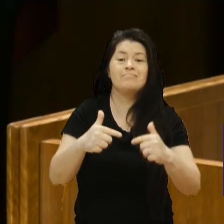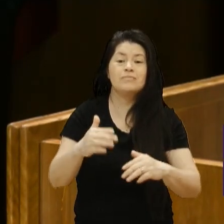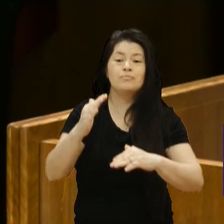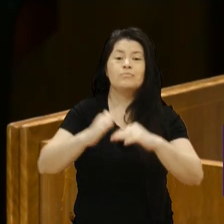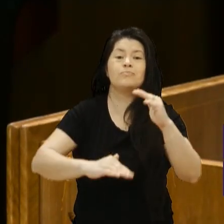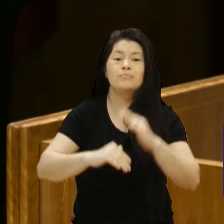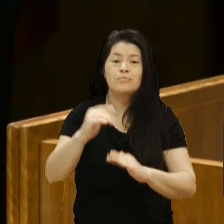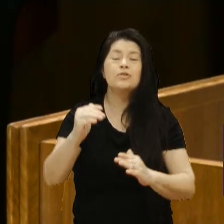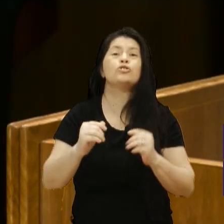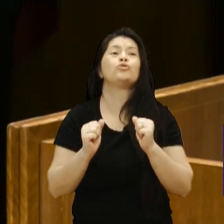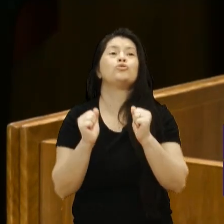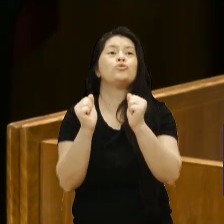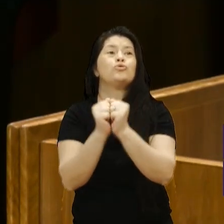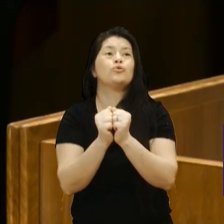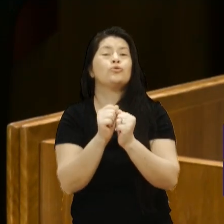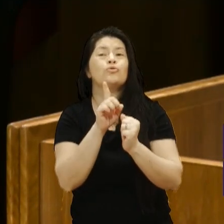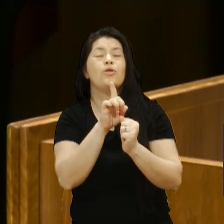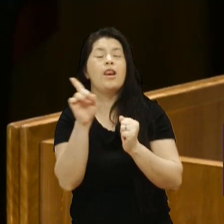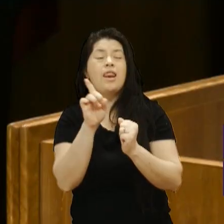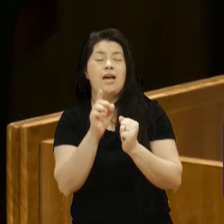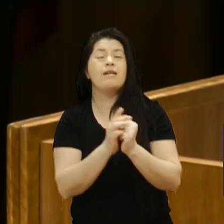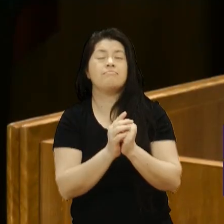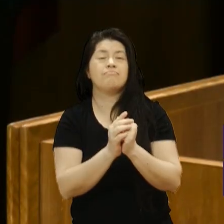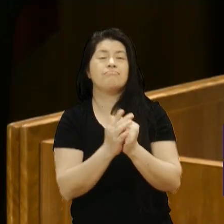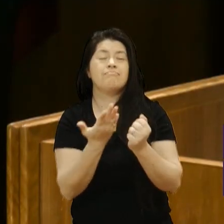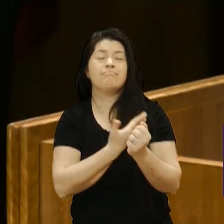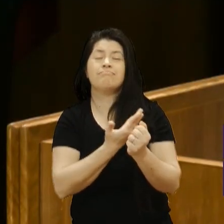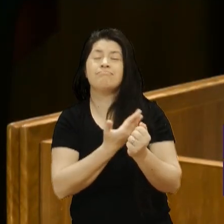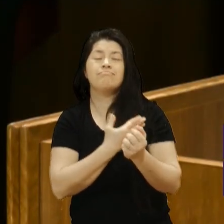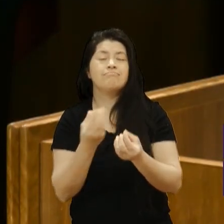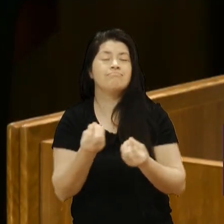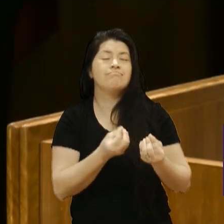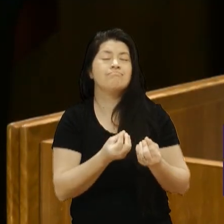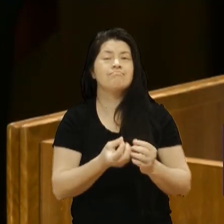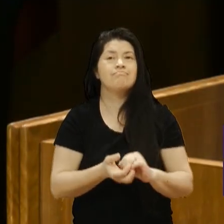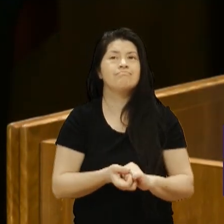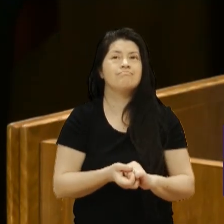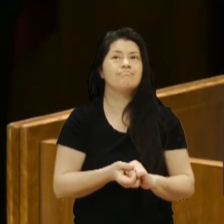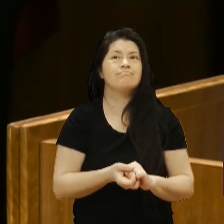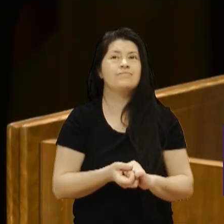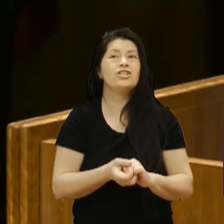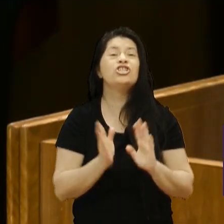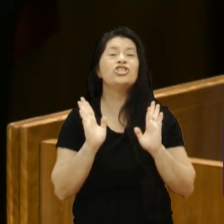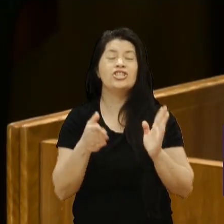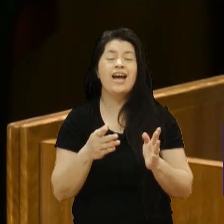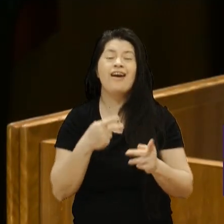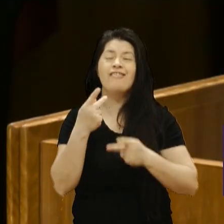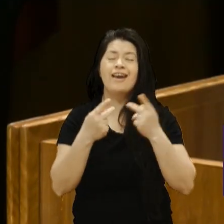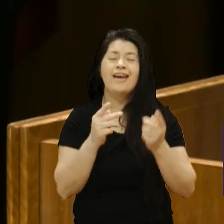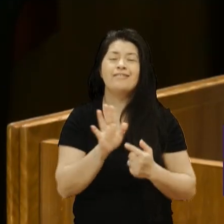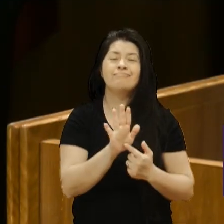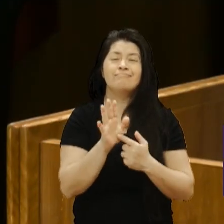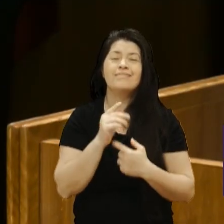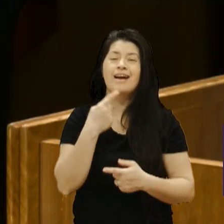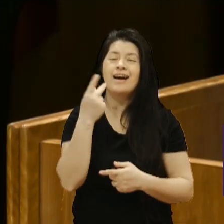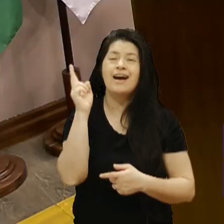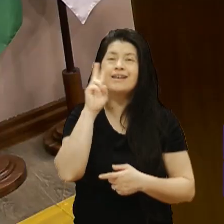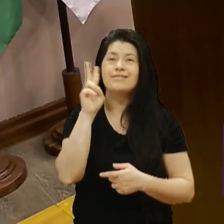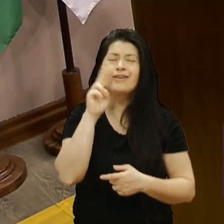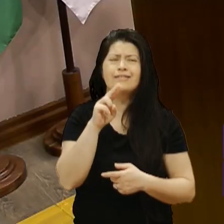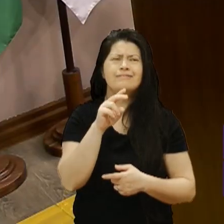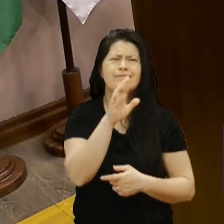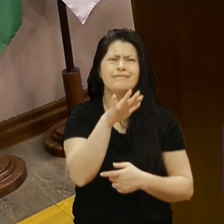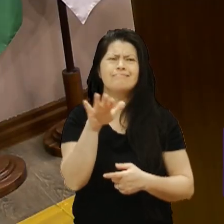com todos nós lá na Câmara de Indústria, Comércio e Serviços em prol da nossa sociedade. Eu já contei essa história, mas eu quero reforçar aqui, talvez alguns